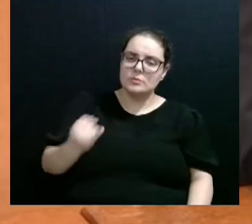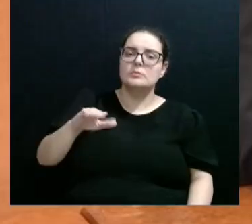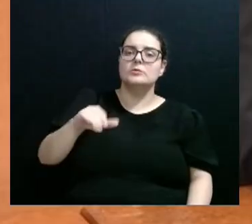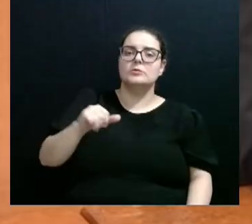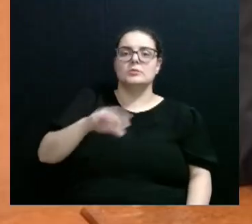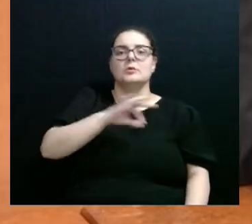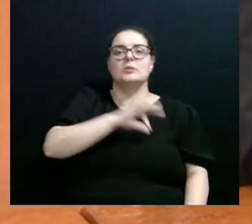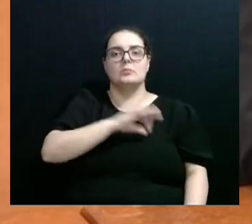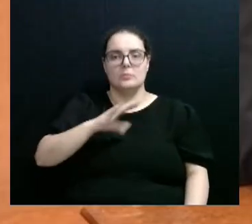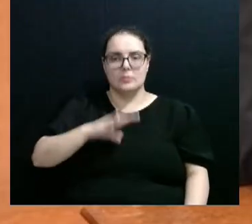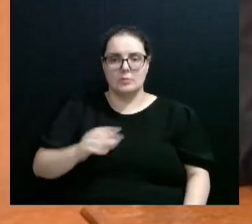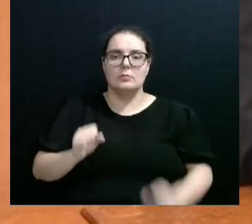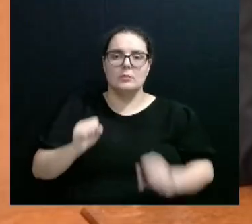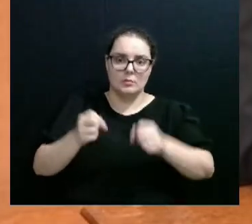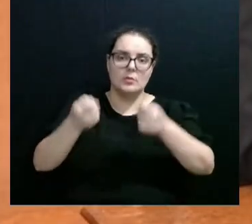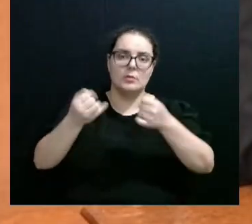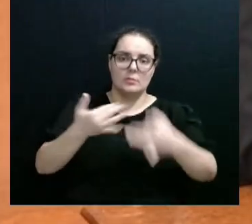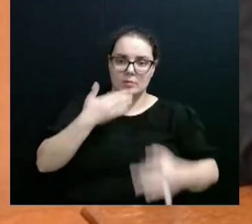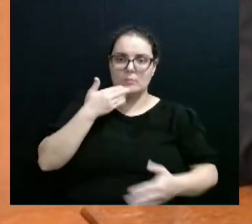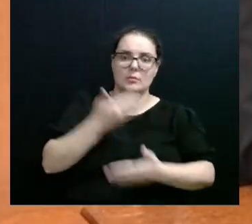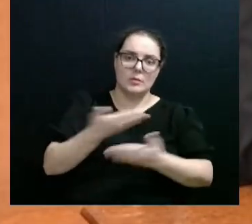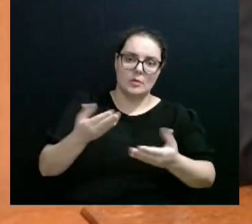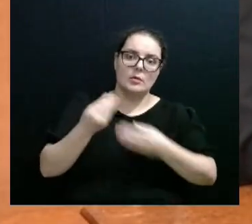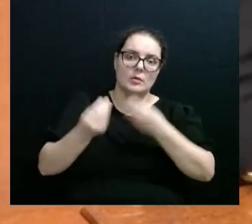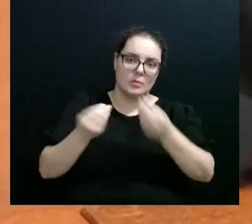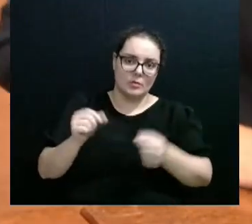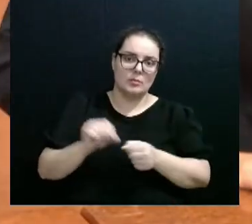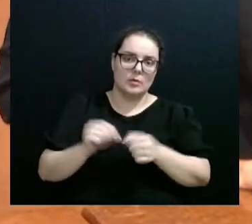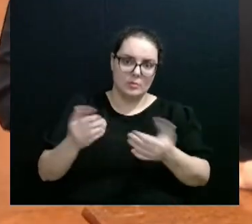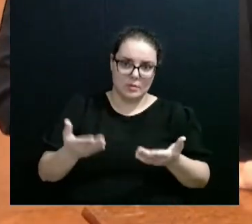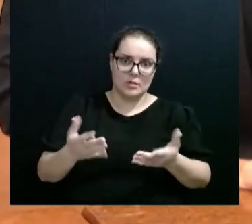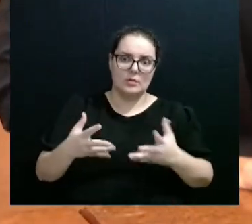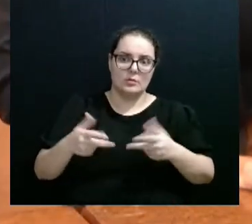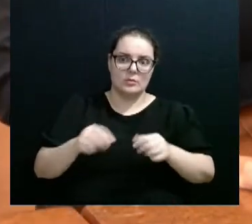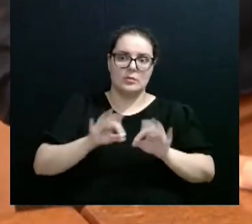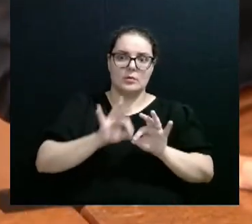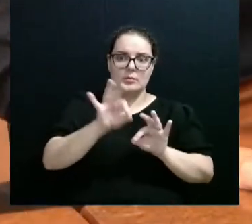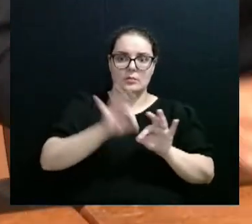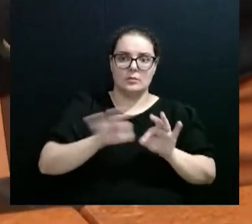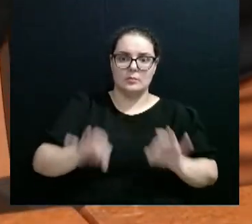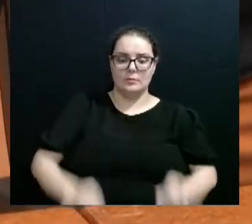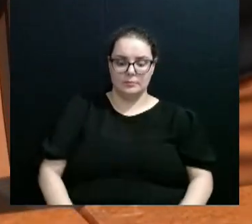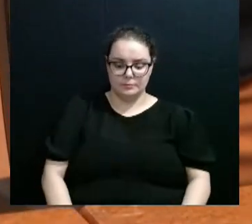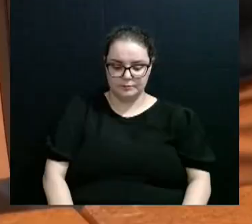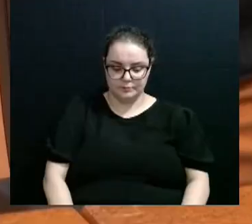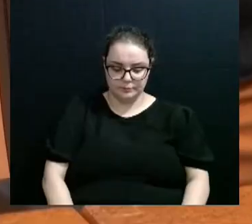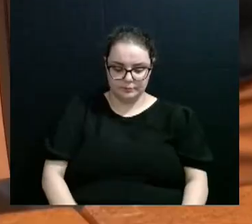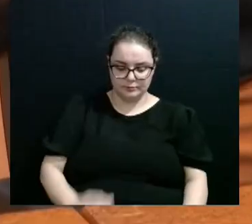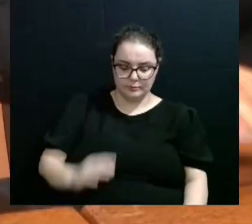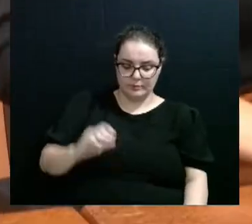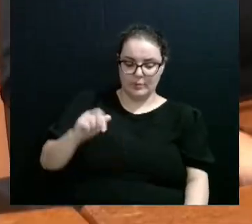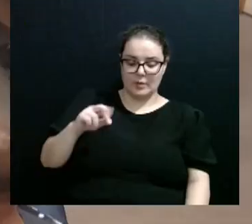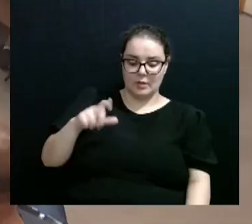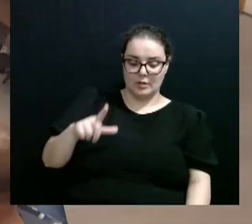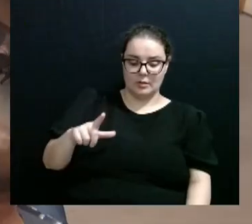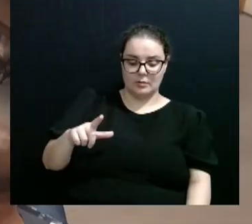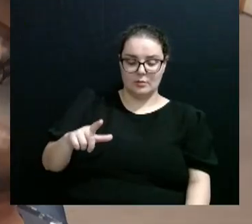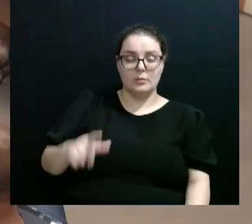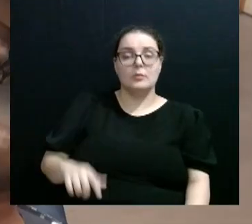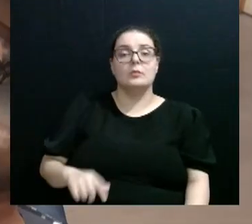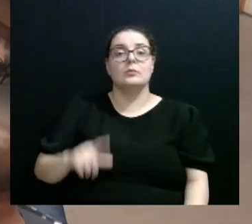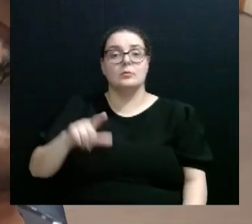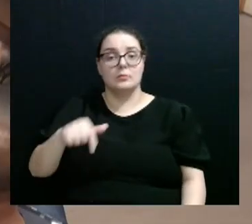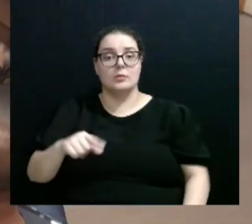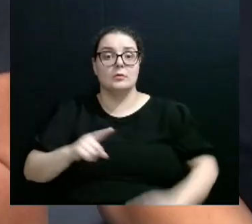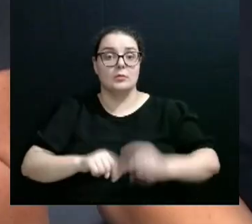para poder explicar para vocês como que é feito todas essas medições. Carol, a respeito do que ele perguntou, existe o equipamento,